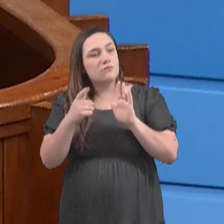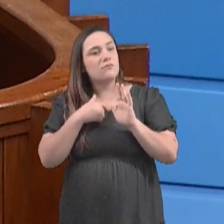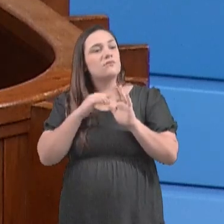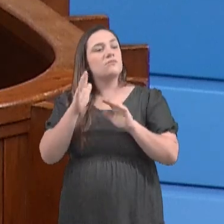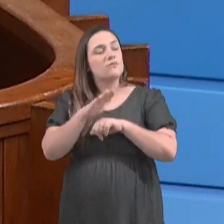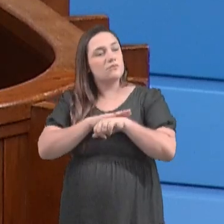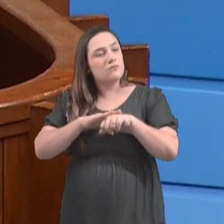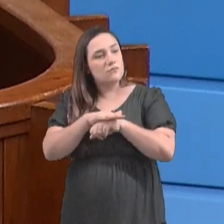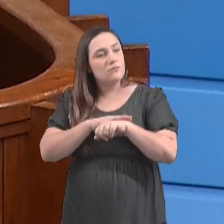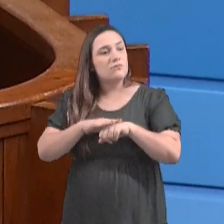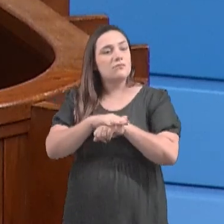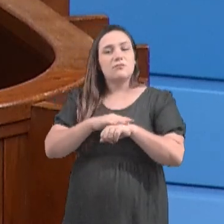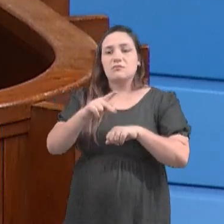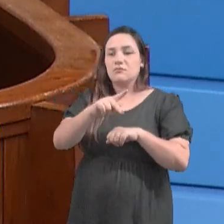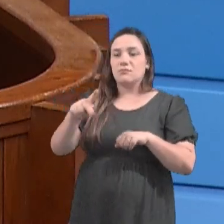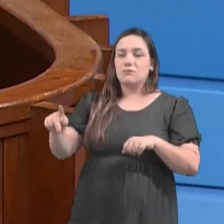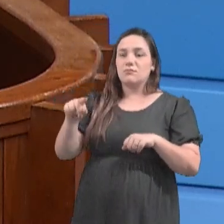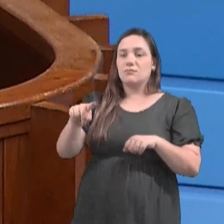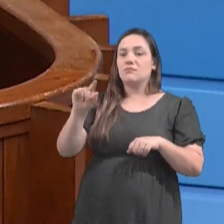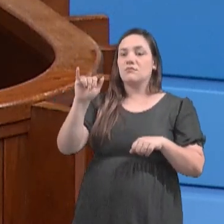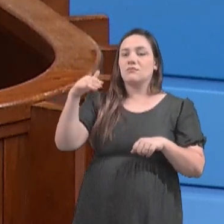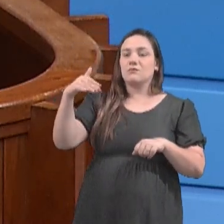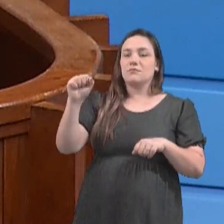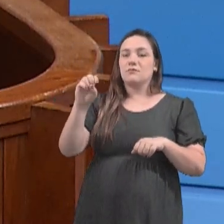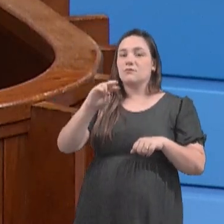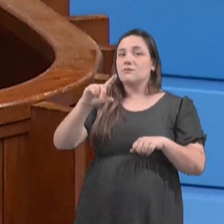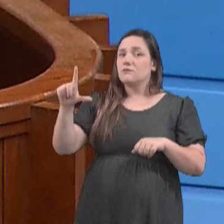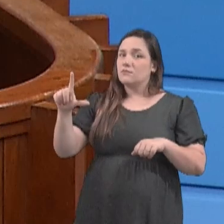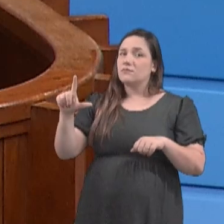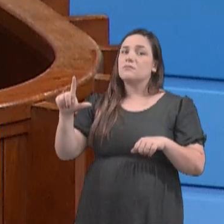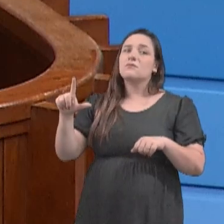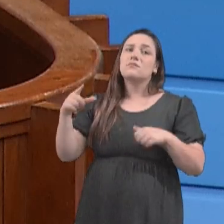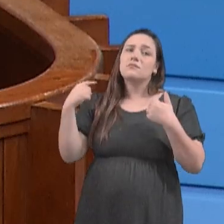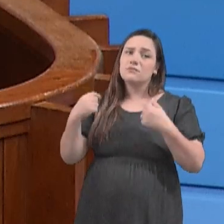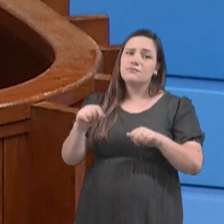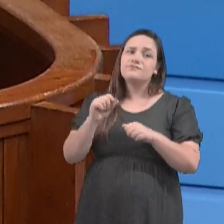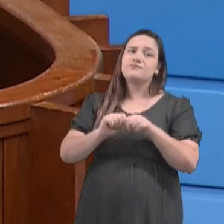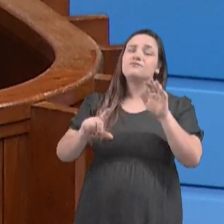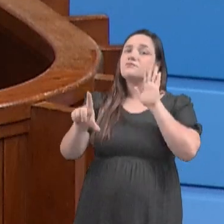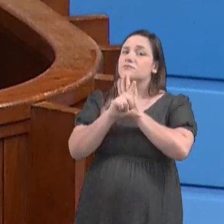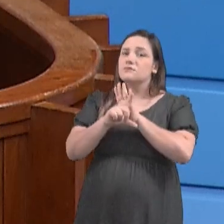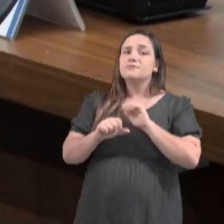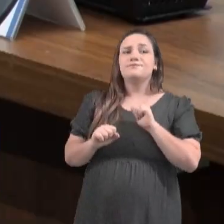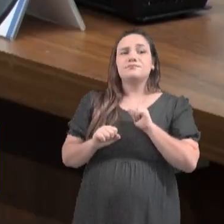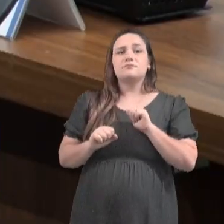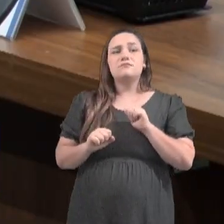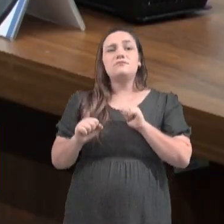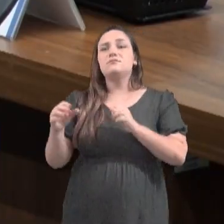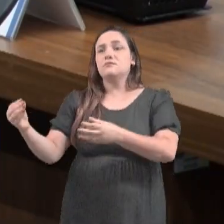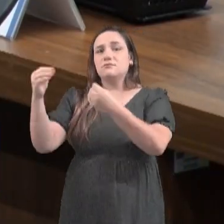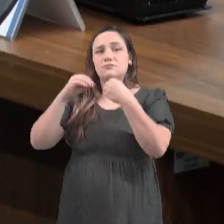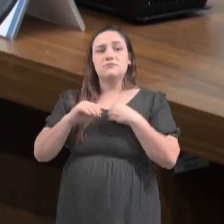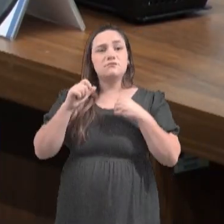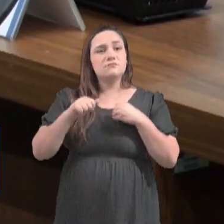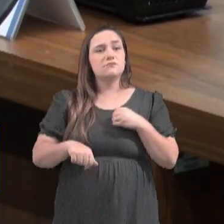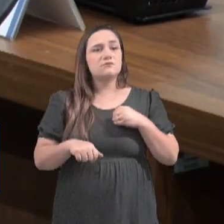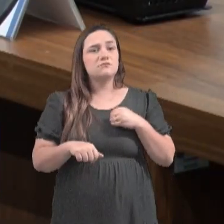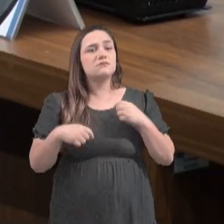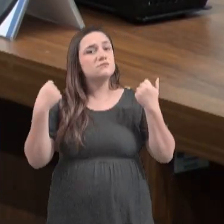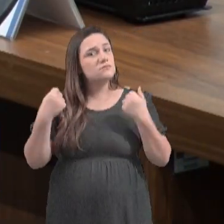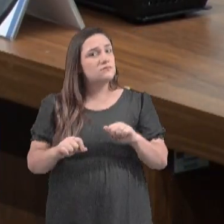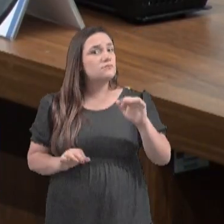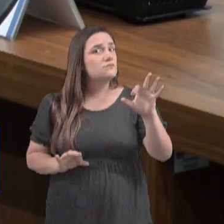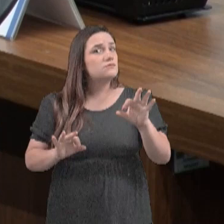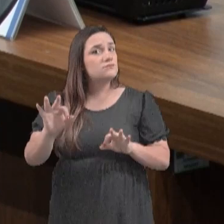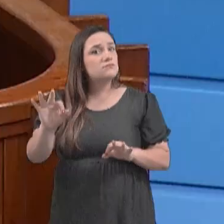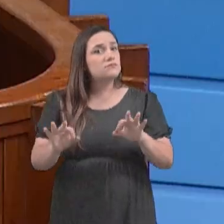com o presidente do IMASU, o André, da importância de editar uma lei, encaminhar aqui esta casa para botar